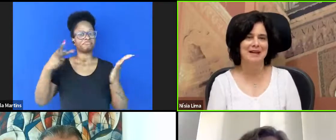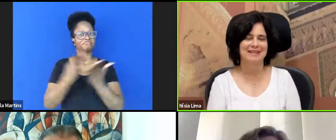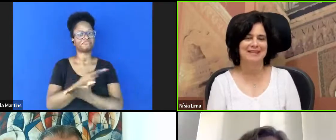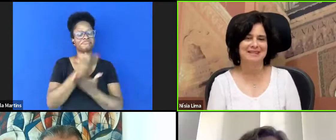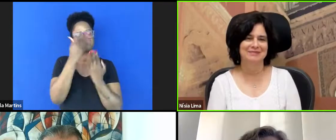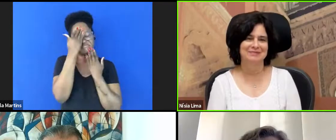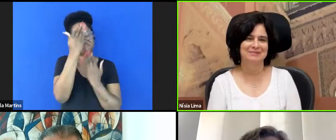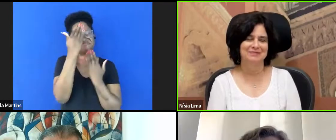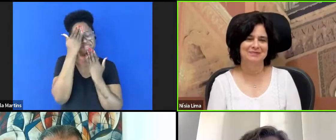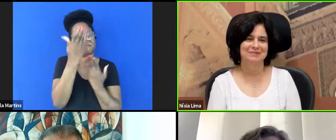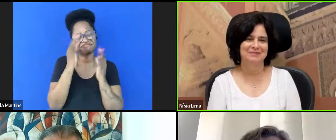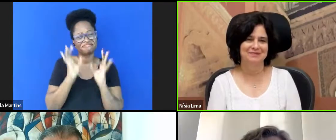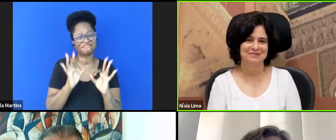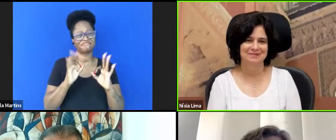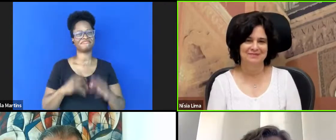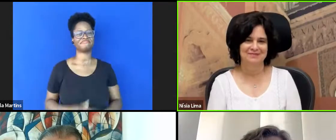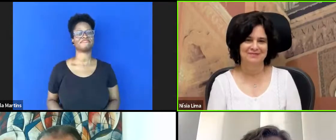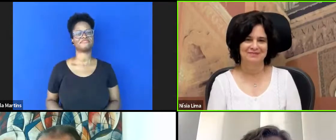muito obrigada.